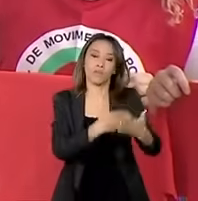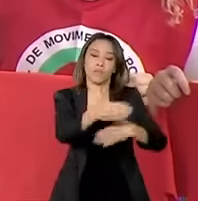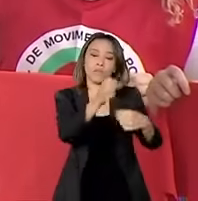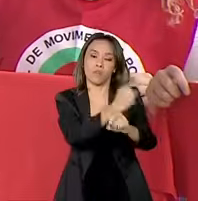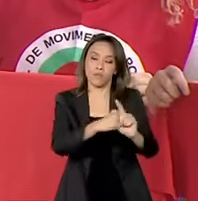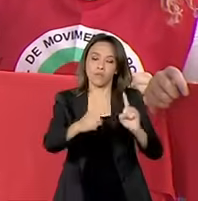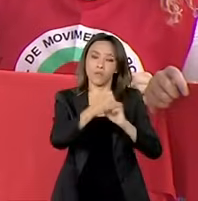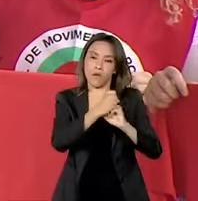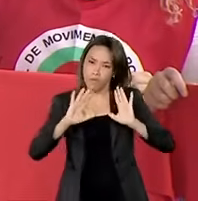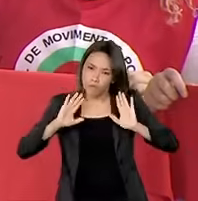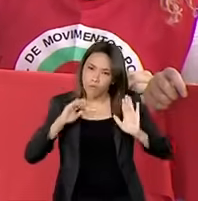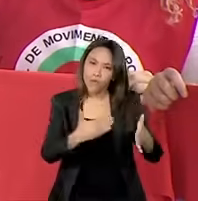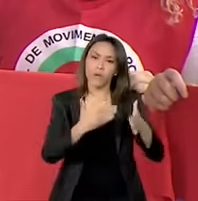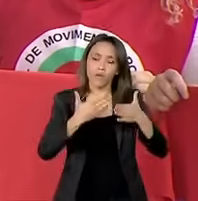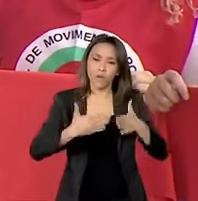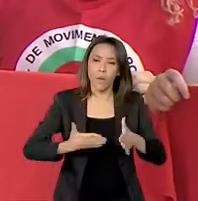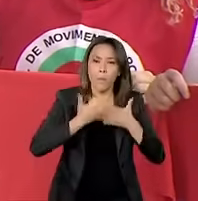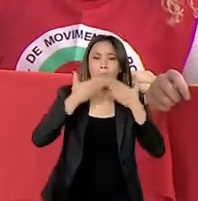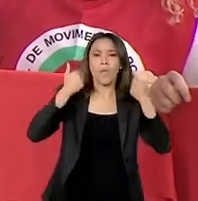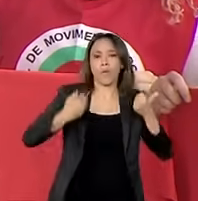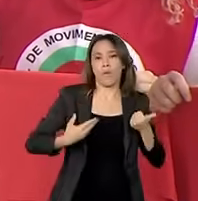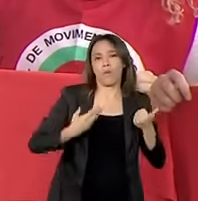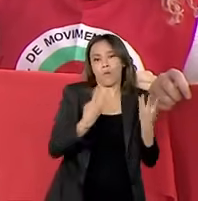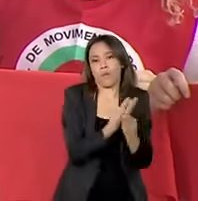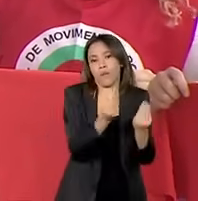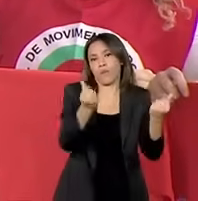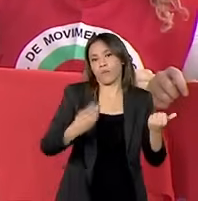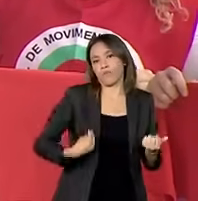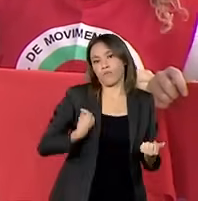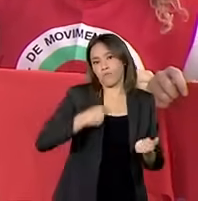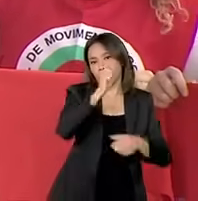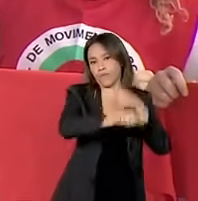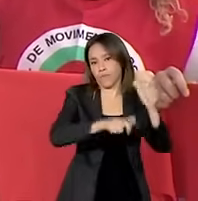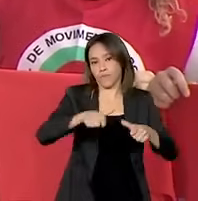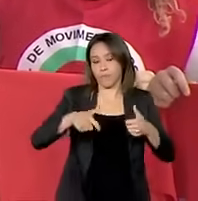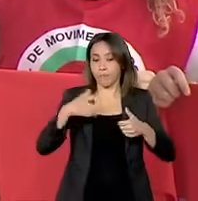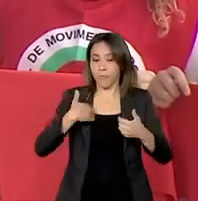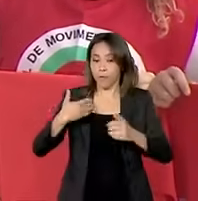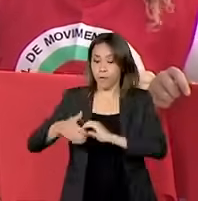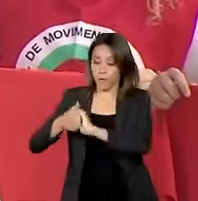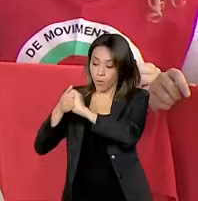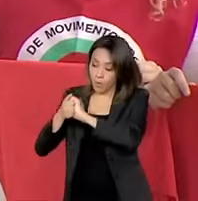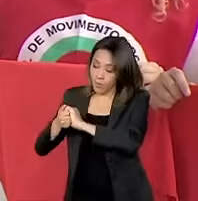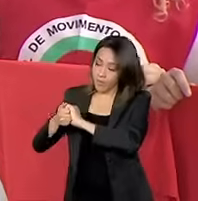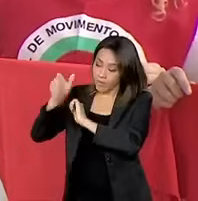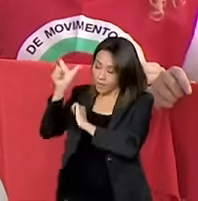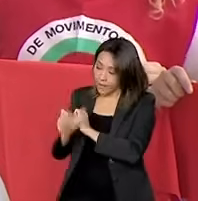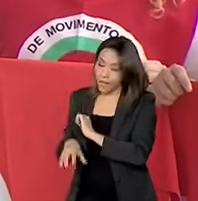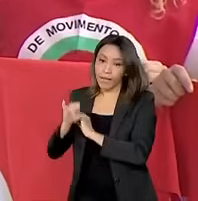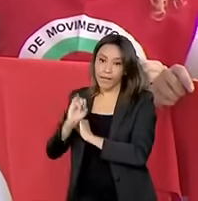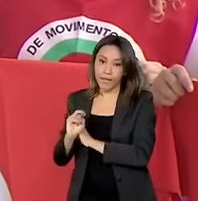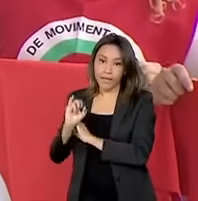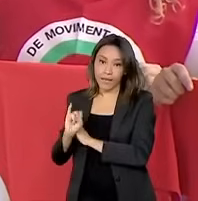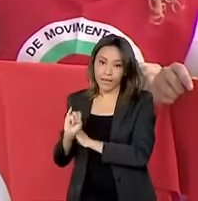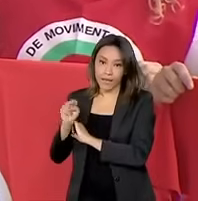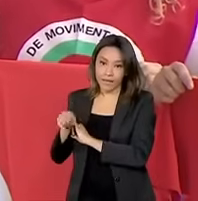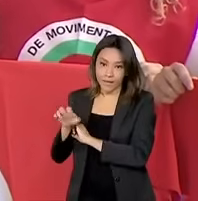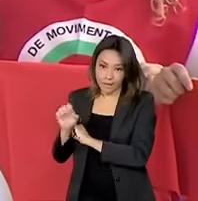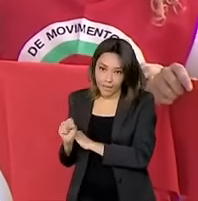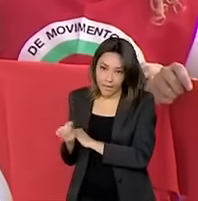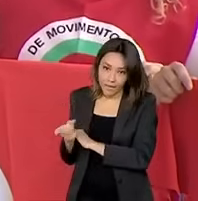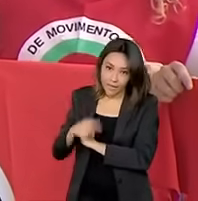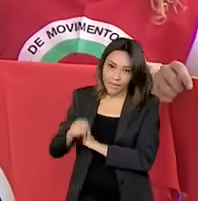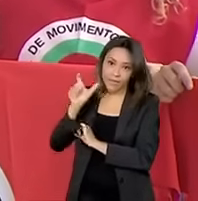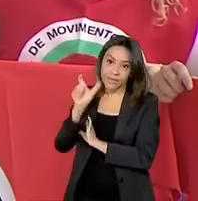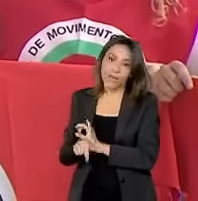vida da classe trabalhadora. Queria aproveitar aqui para cumprimentar a Inês, cumprimentar a Eleonora e toda essa equipe,